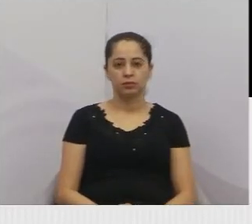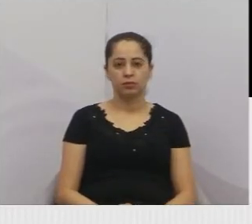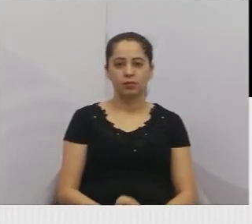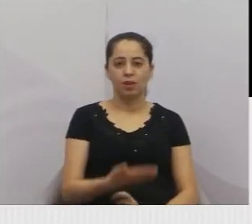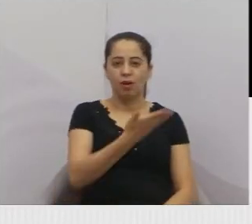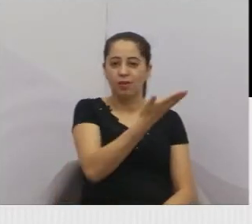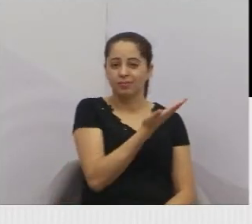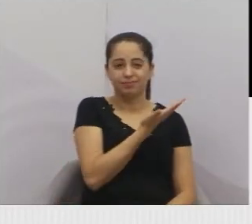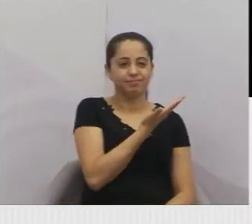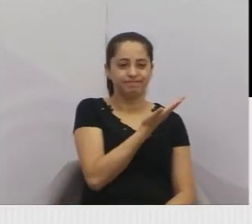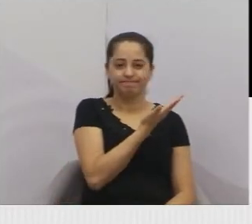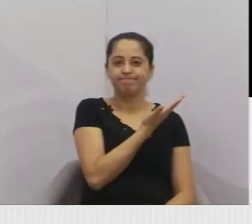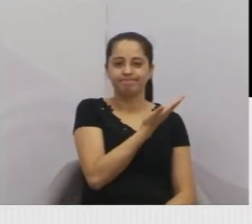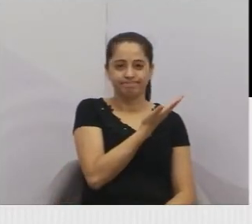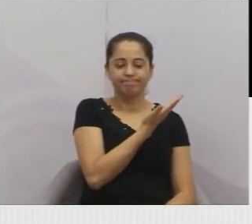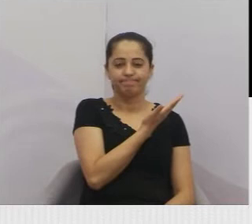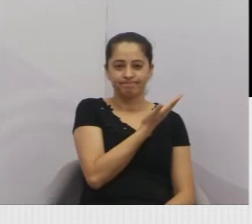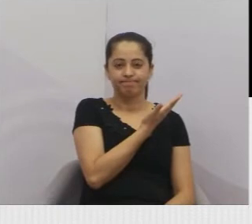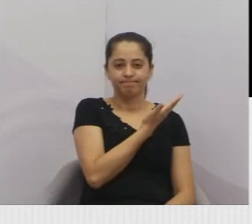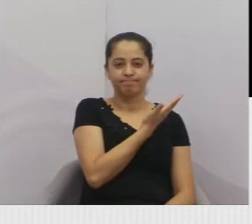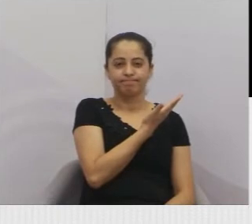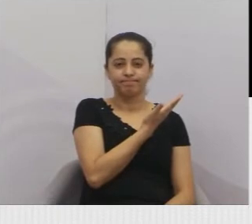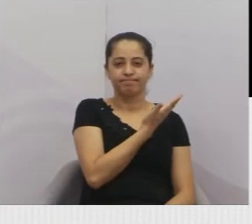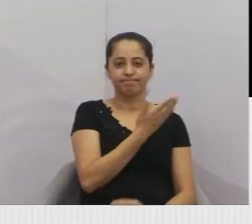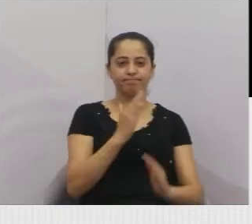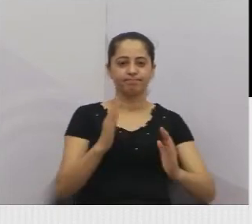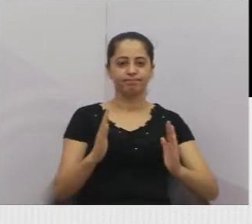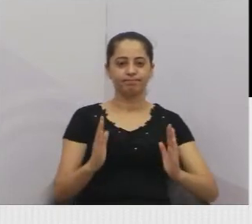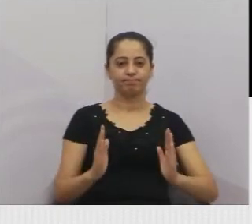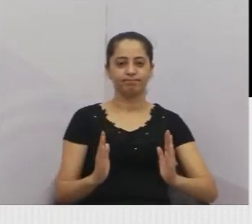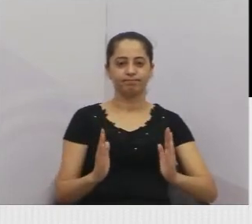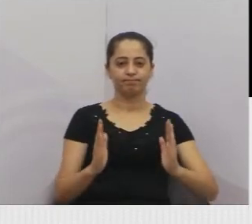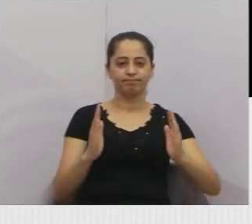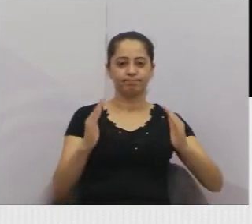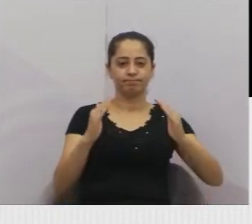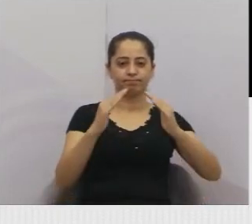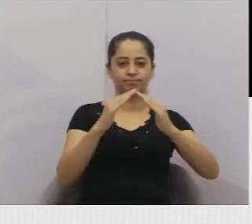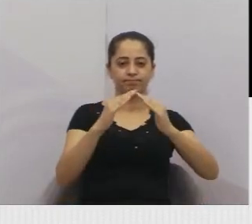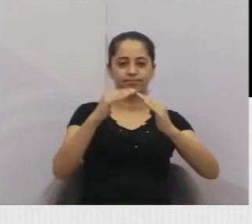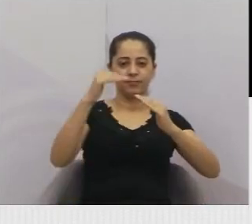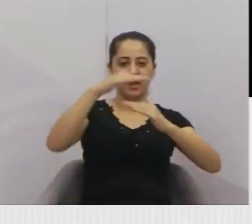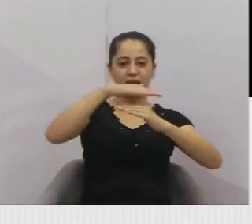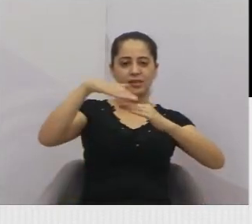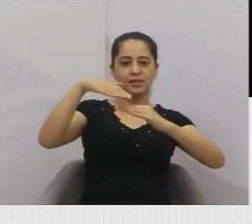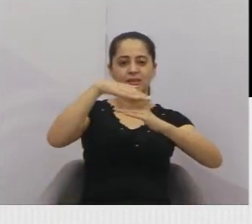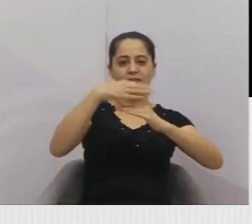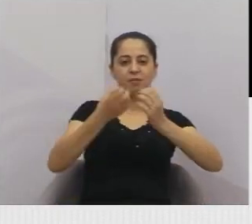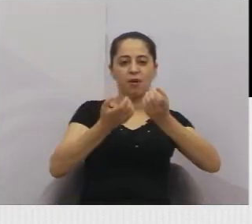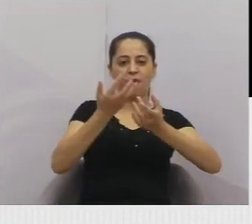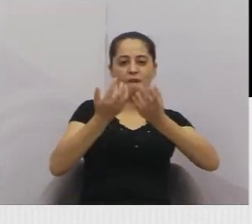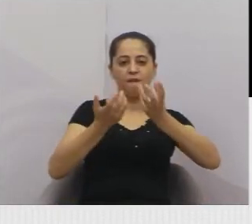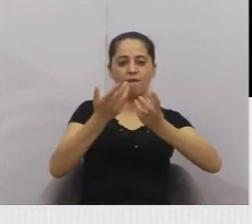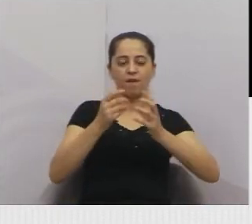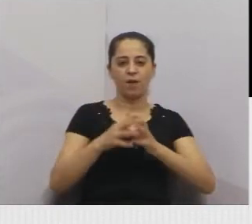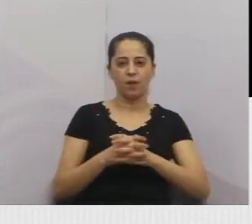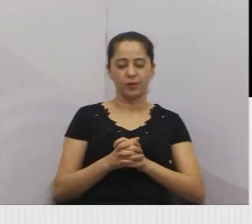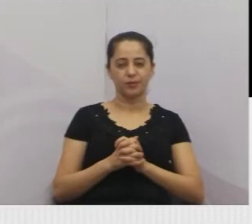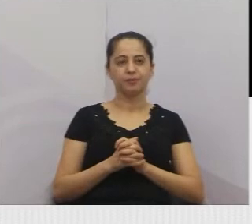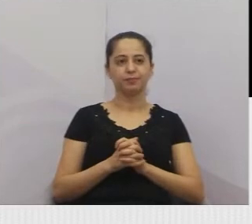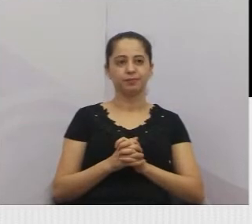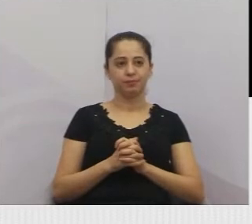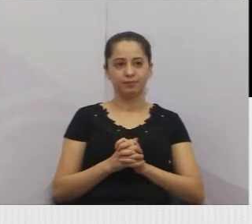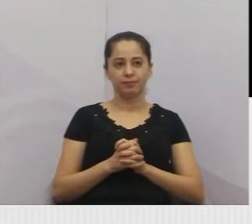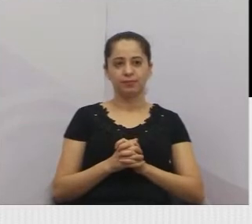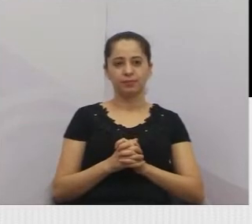Olha só, lá no teto, lá no telhado, pegando fogo, se não fosse a Guarda Civil, até porque